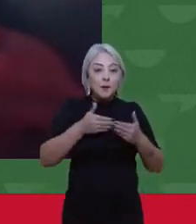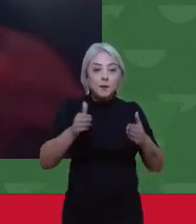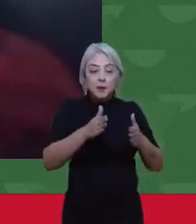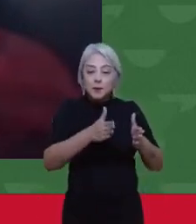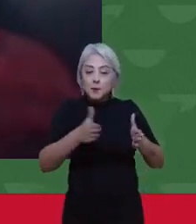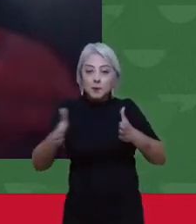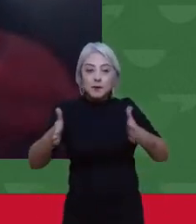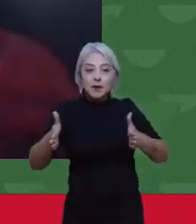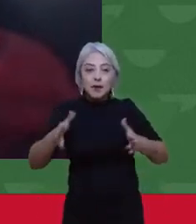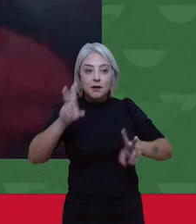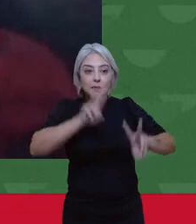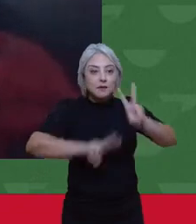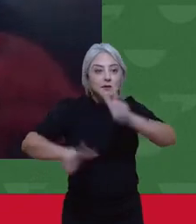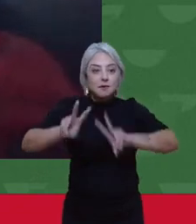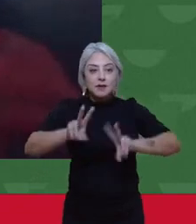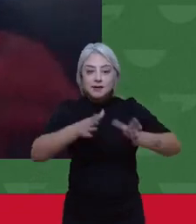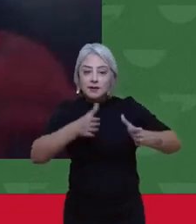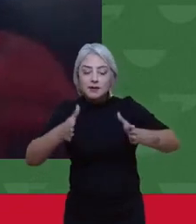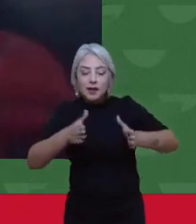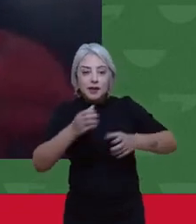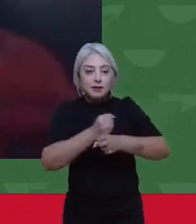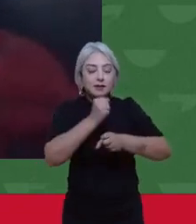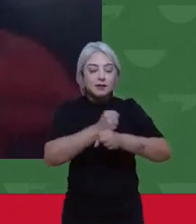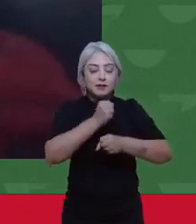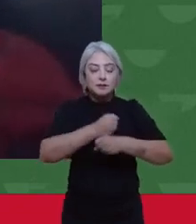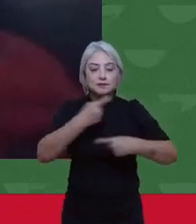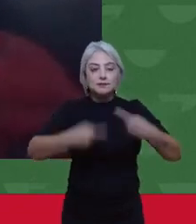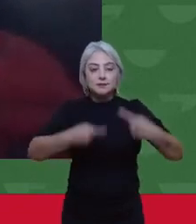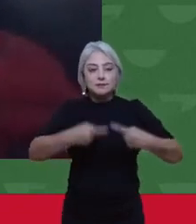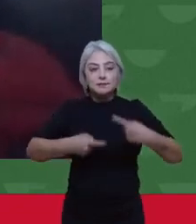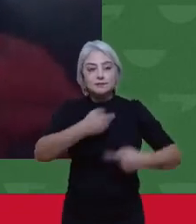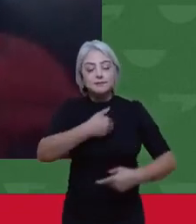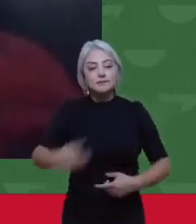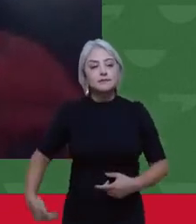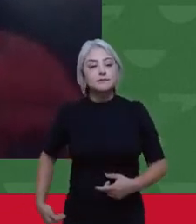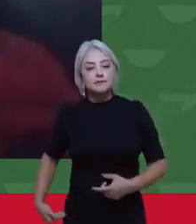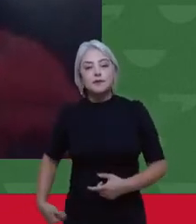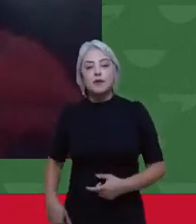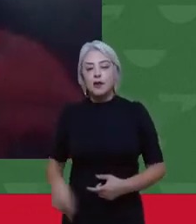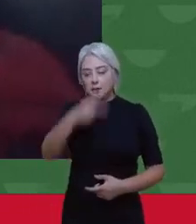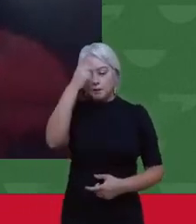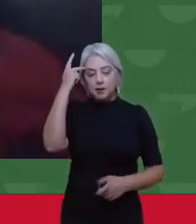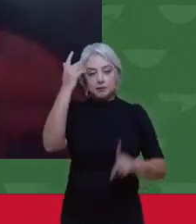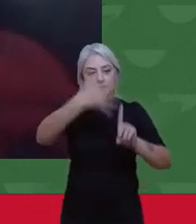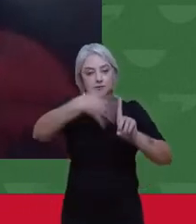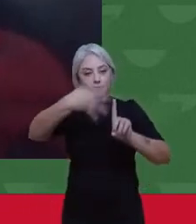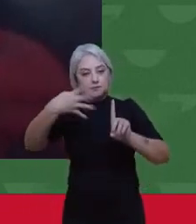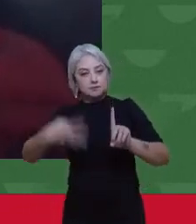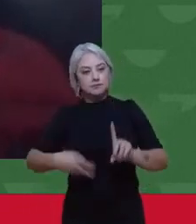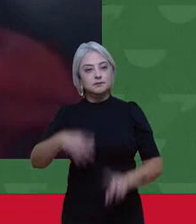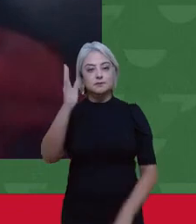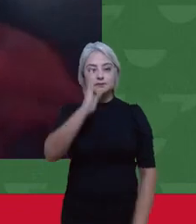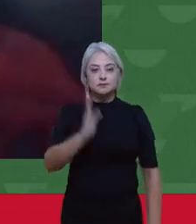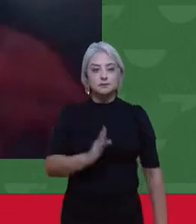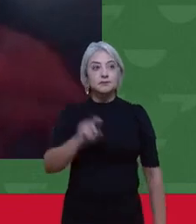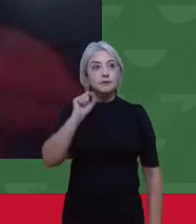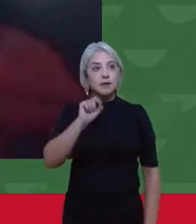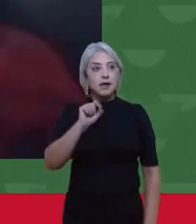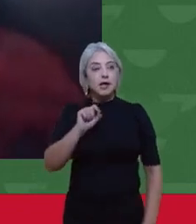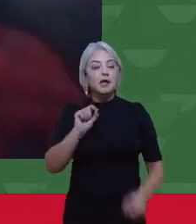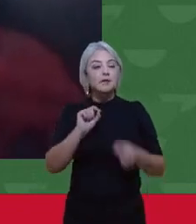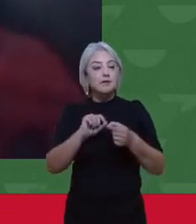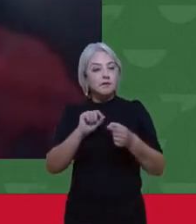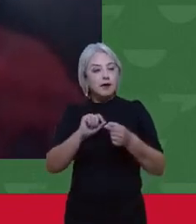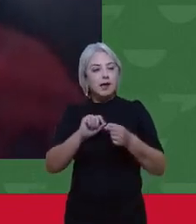de visibilidade e construção de políticas públicas pelas pessoas LGBTIs no Brasil. Ele